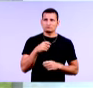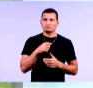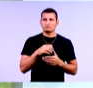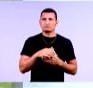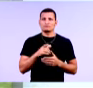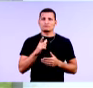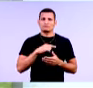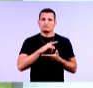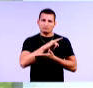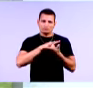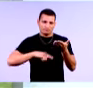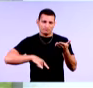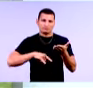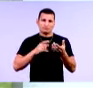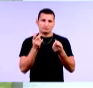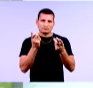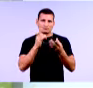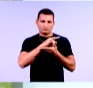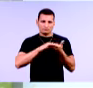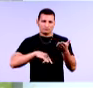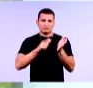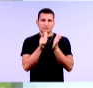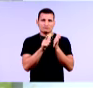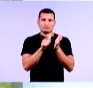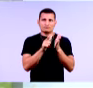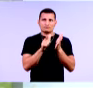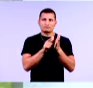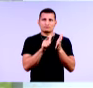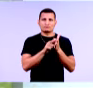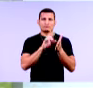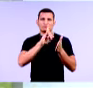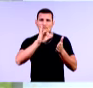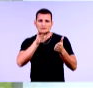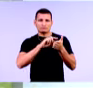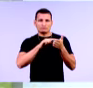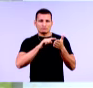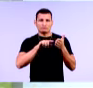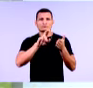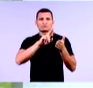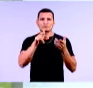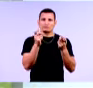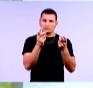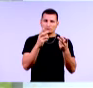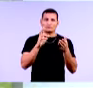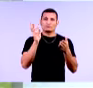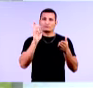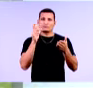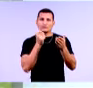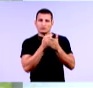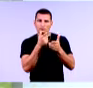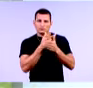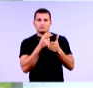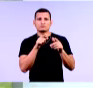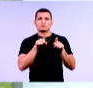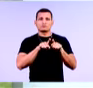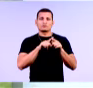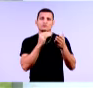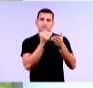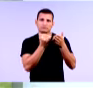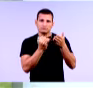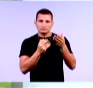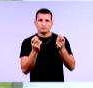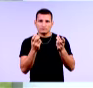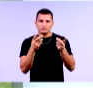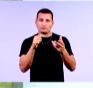Aquela nota fiscal de venda é uma nota, é um papel que define a venda. Olha a data, o vendedor, quem está comprando, os itens da venda, aquilo é um objeto